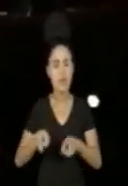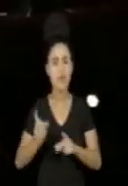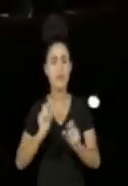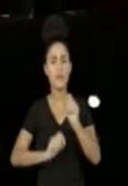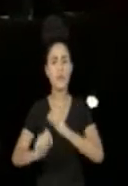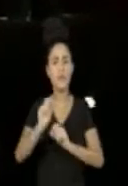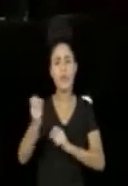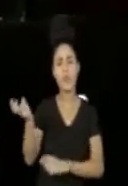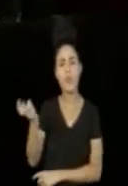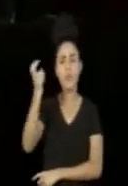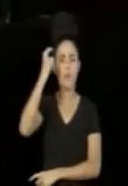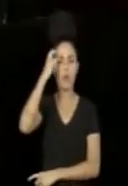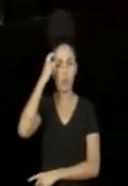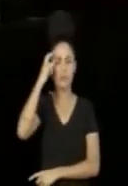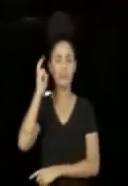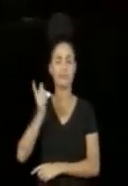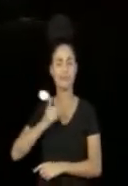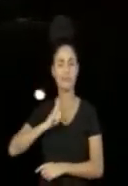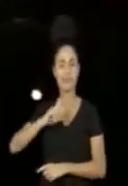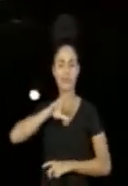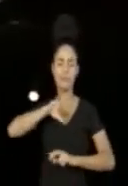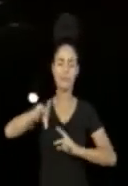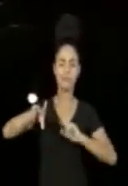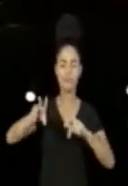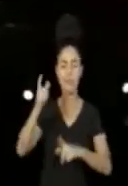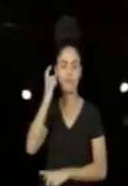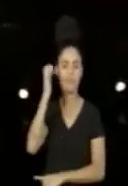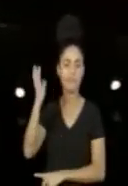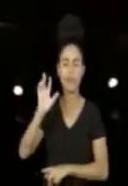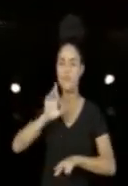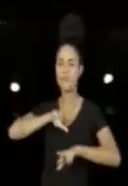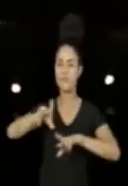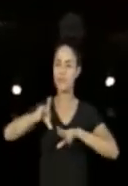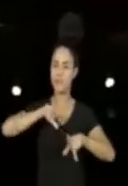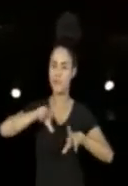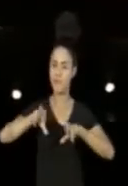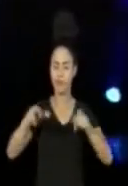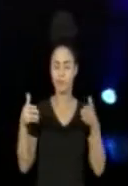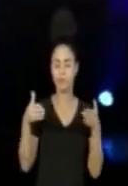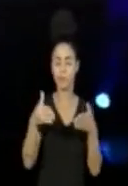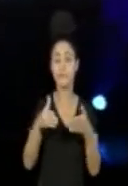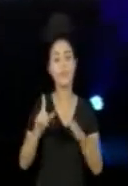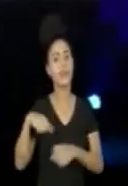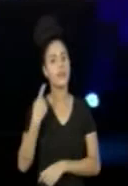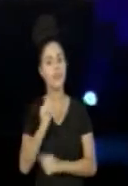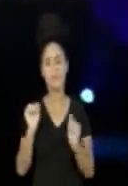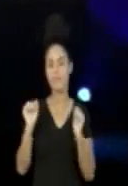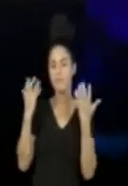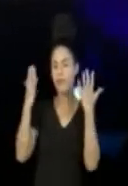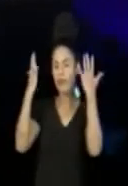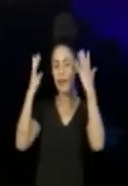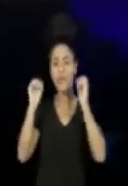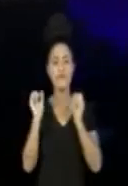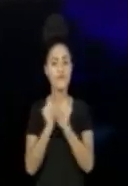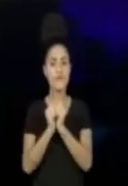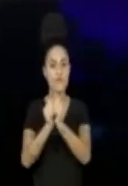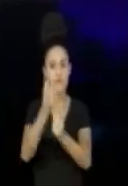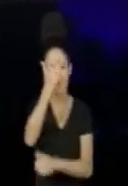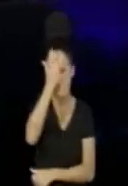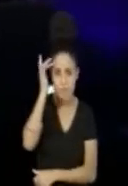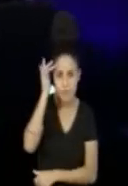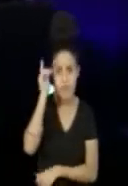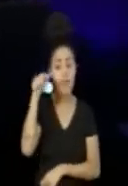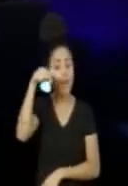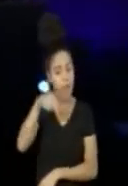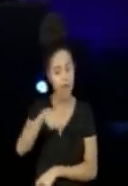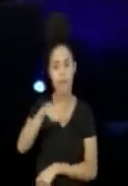uma cultura que tem uma vertente mais eurocêntrica. E celebrando junto com o povo brasileiro